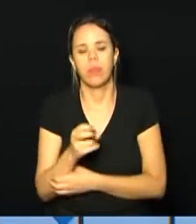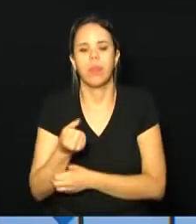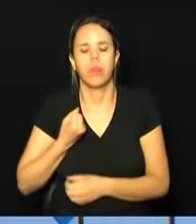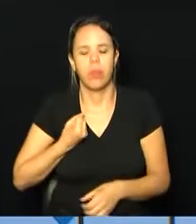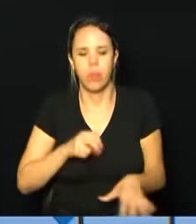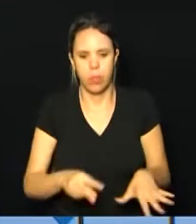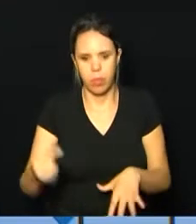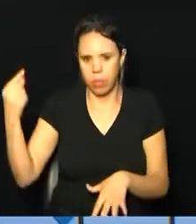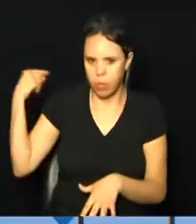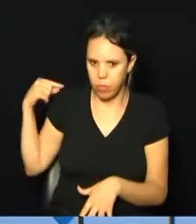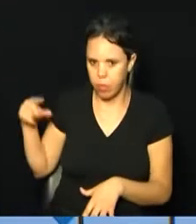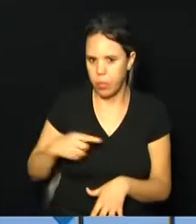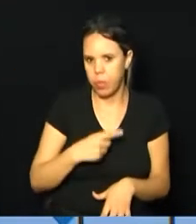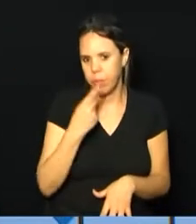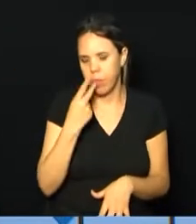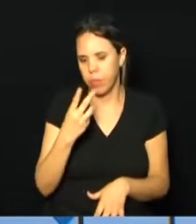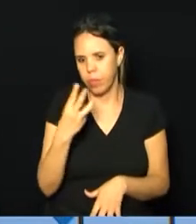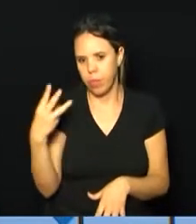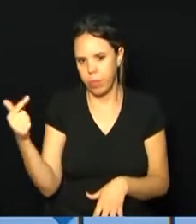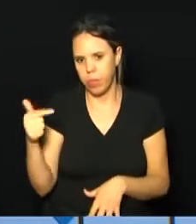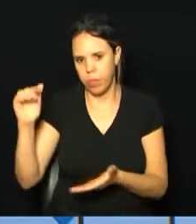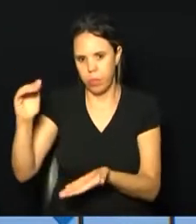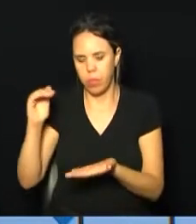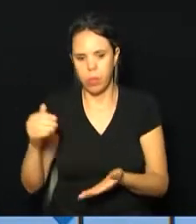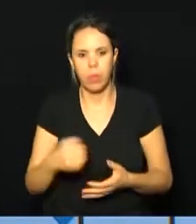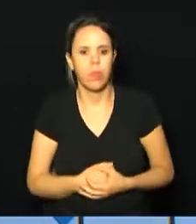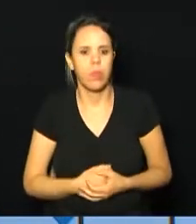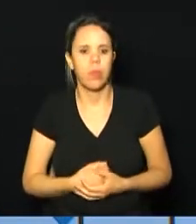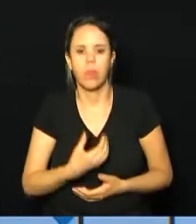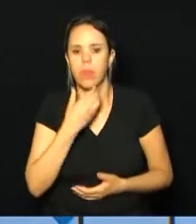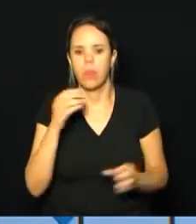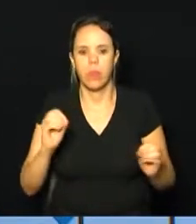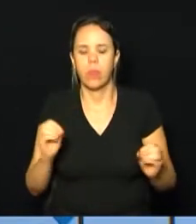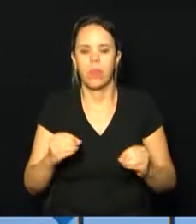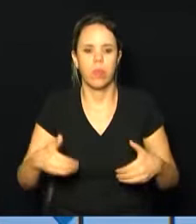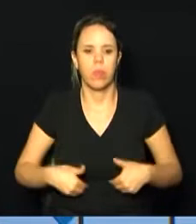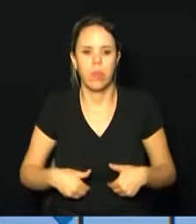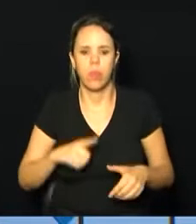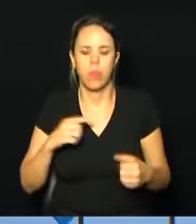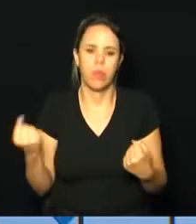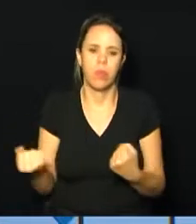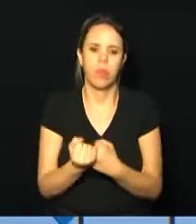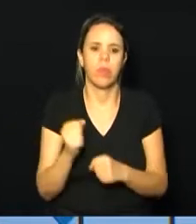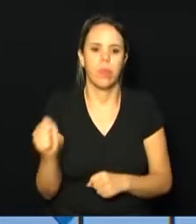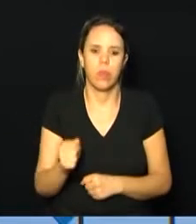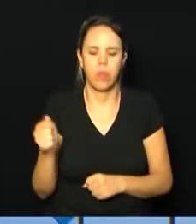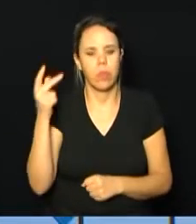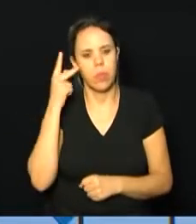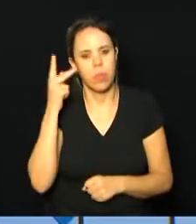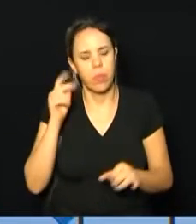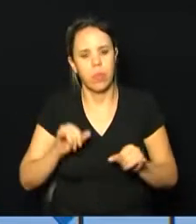da semana passada, que nós falamos um pouco mais de 32 toneladas. O Natal Sem Fome tem o apoio da Associação Paulista